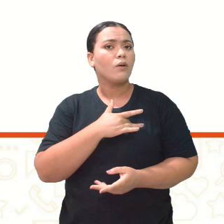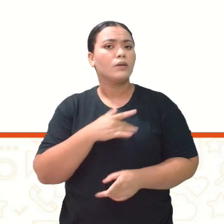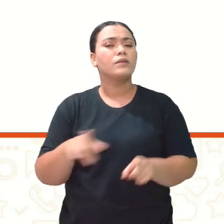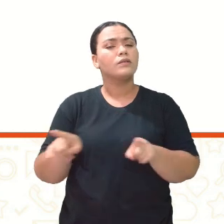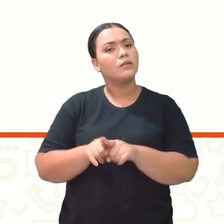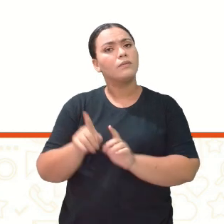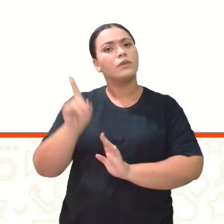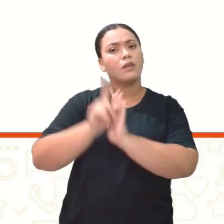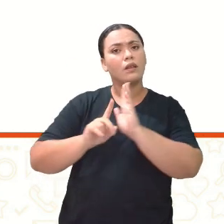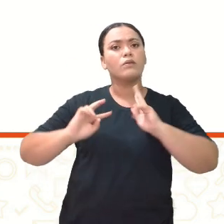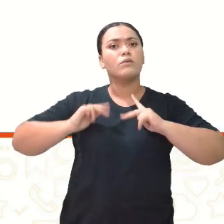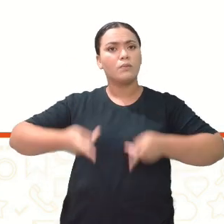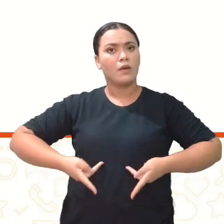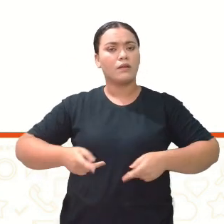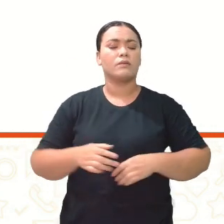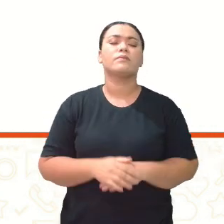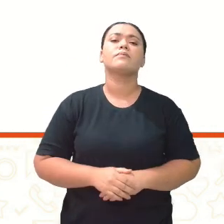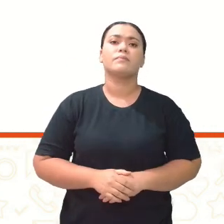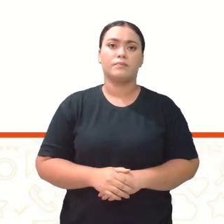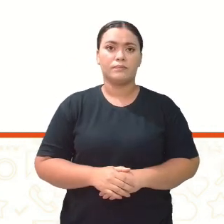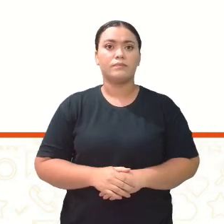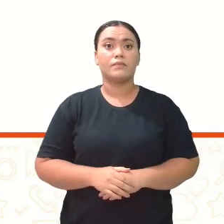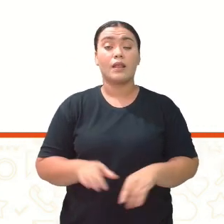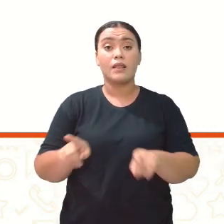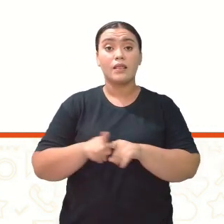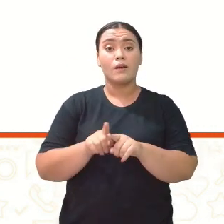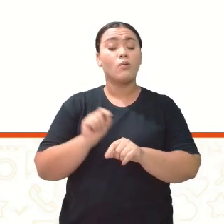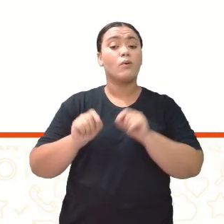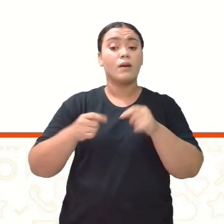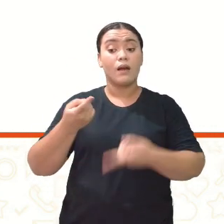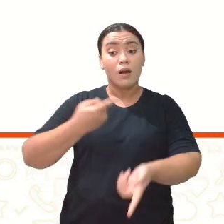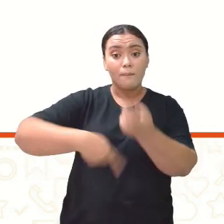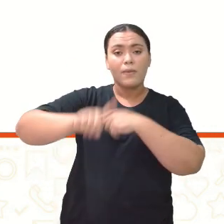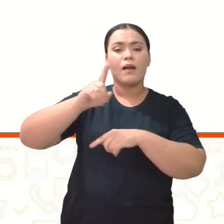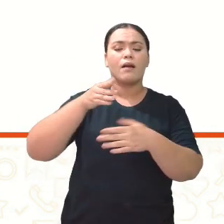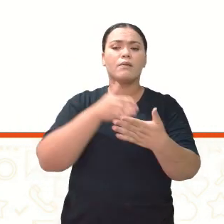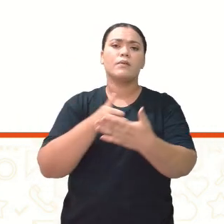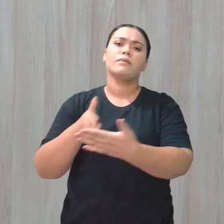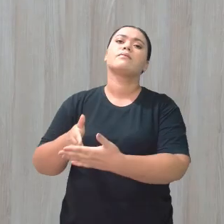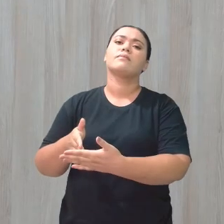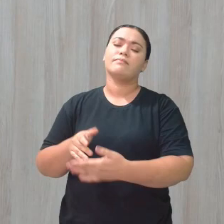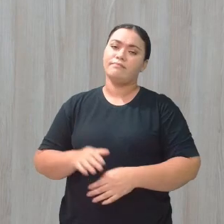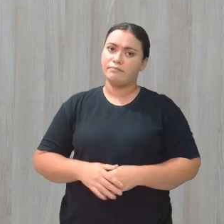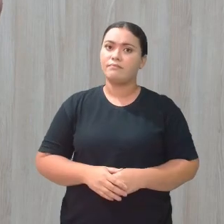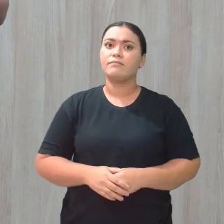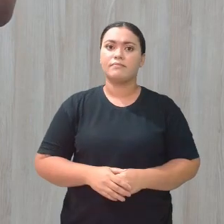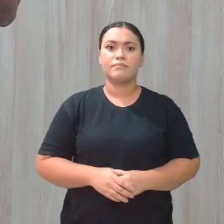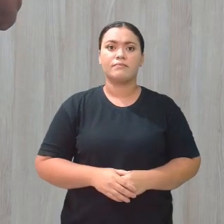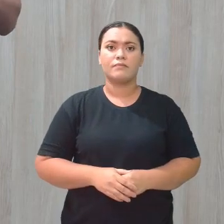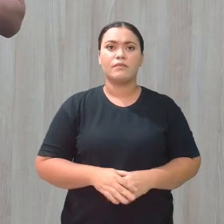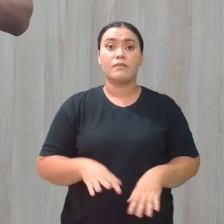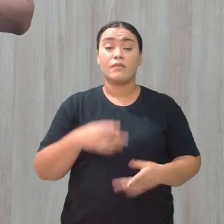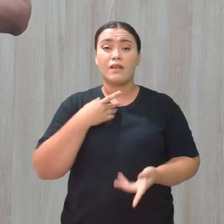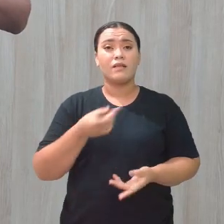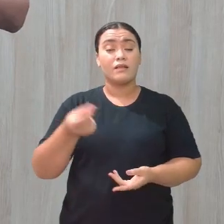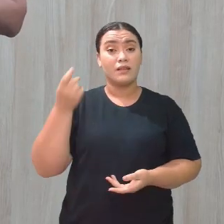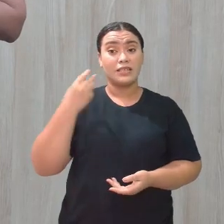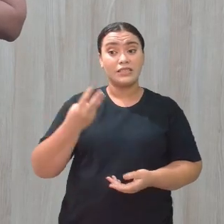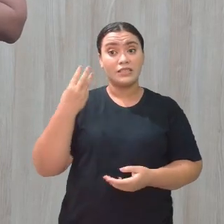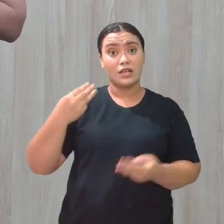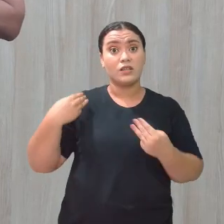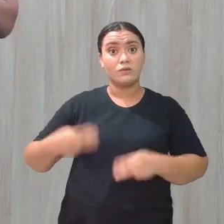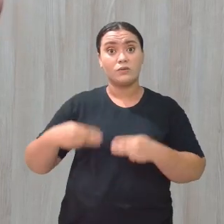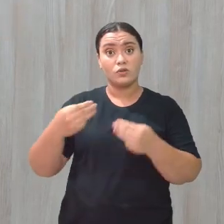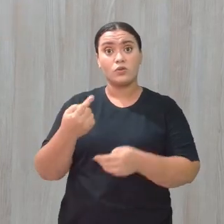de direitos humanos, com vistas à superação dessas barreiras. Vejam, eram 3 ministérios e uma